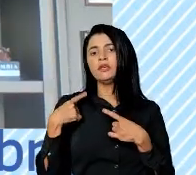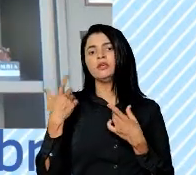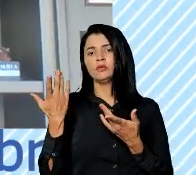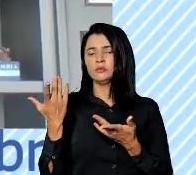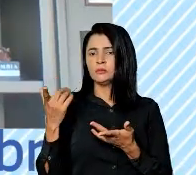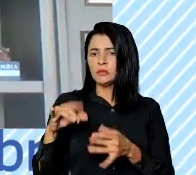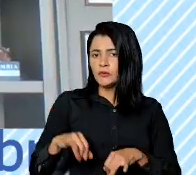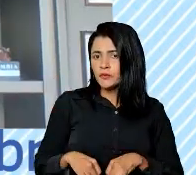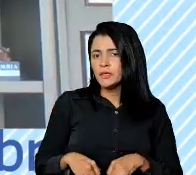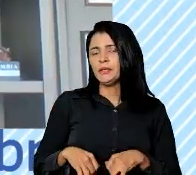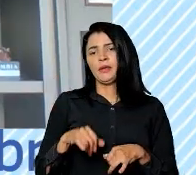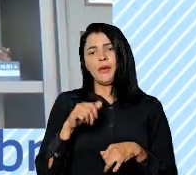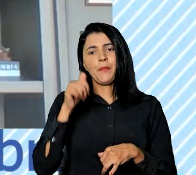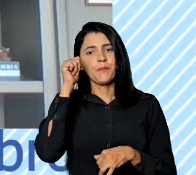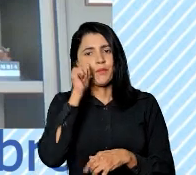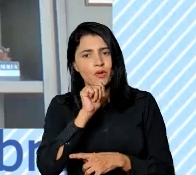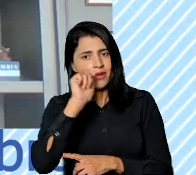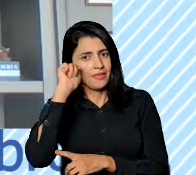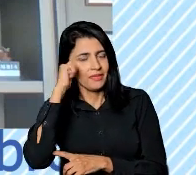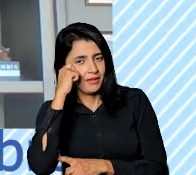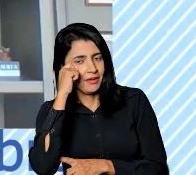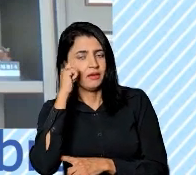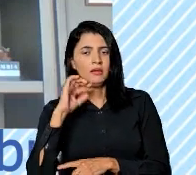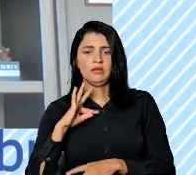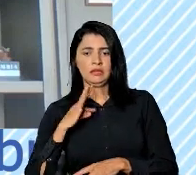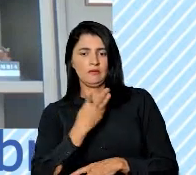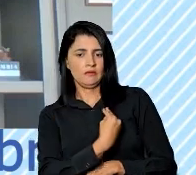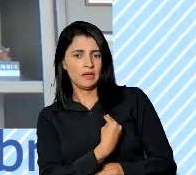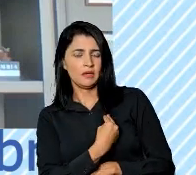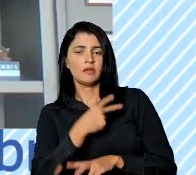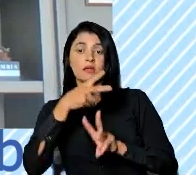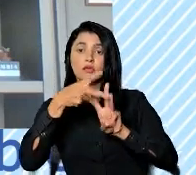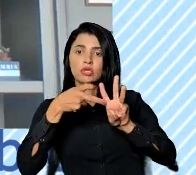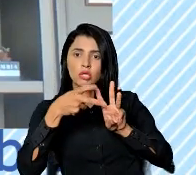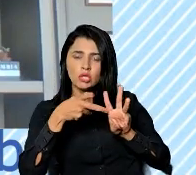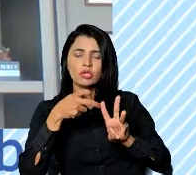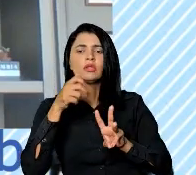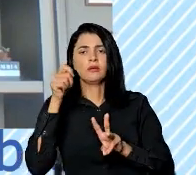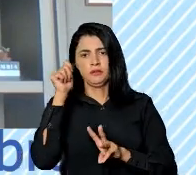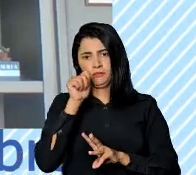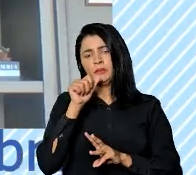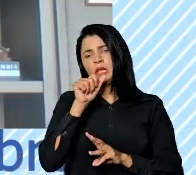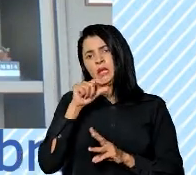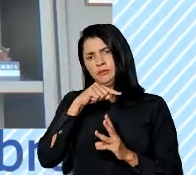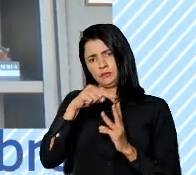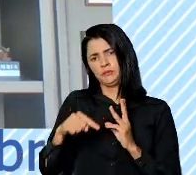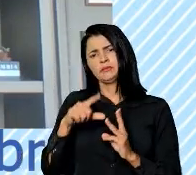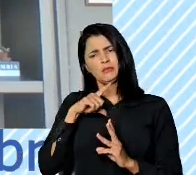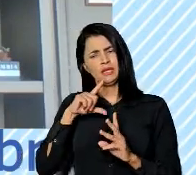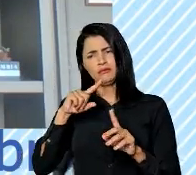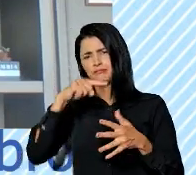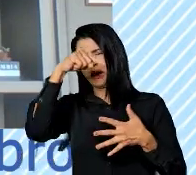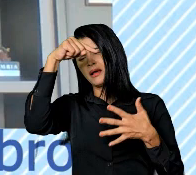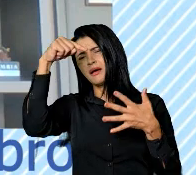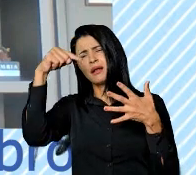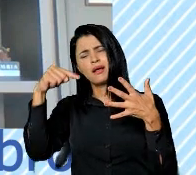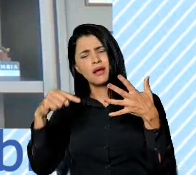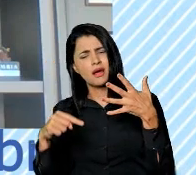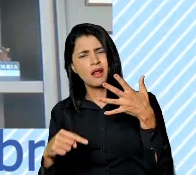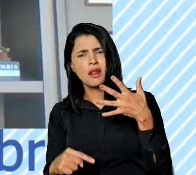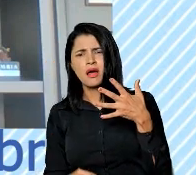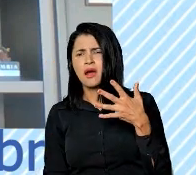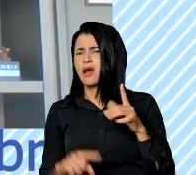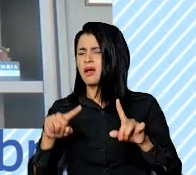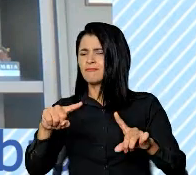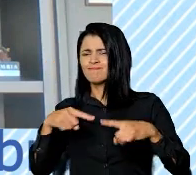por mulheres negras, transexuais, travestis e mulheres indígenas, nós temos um vasto desafio. São inúmeros.